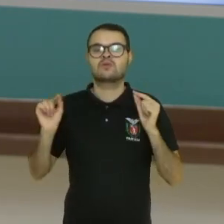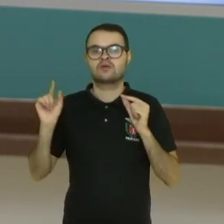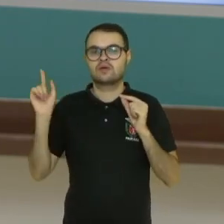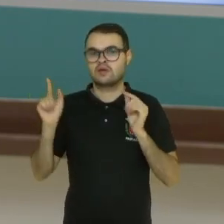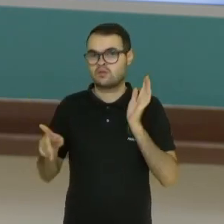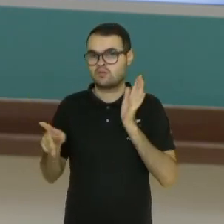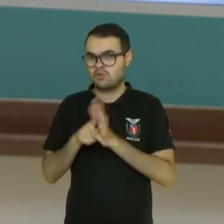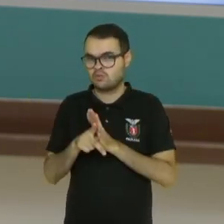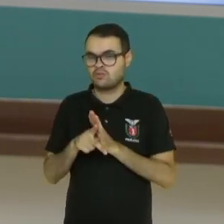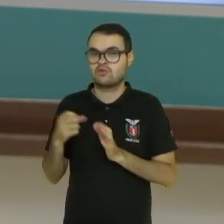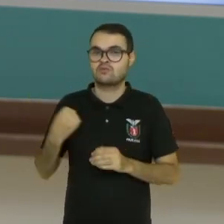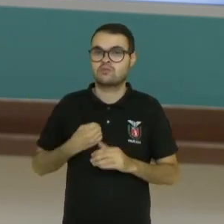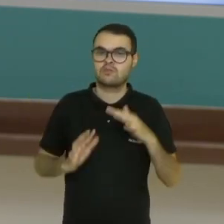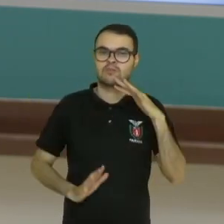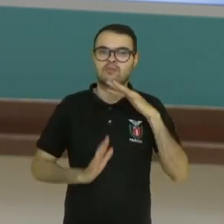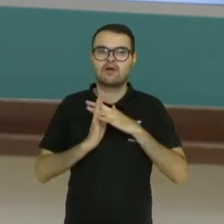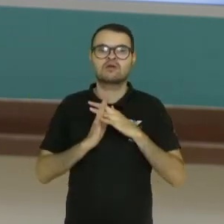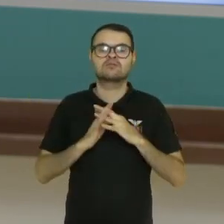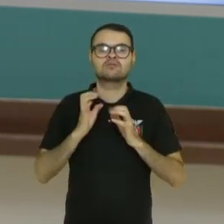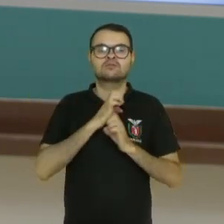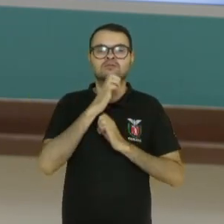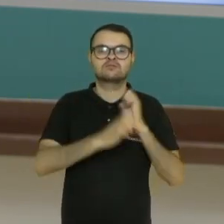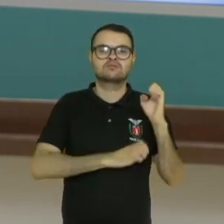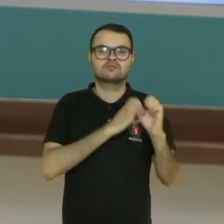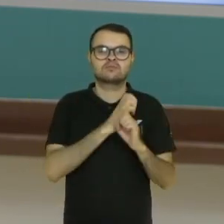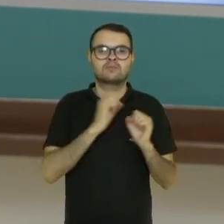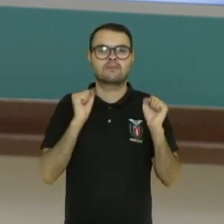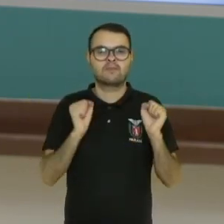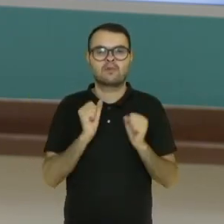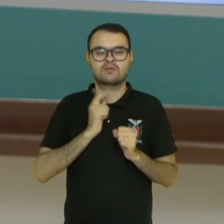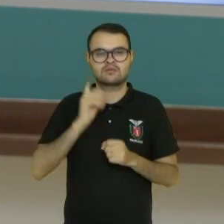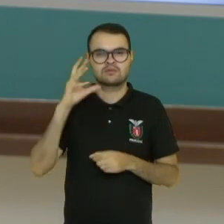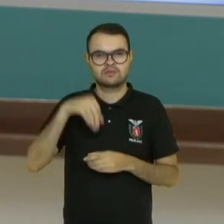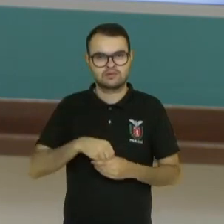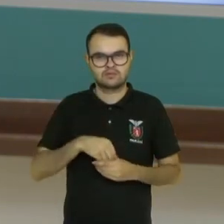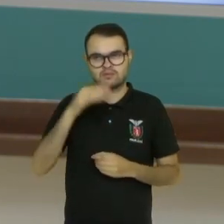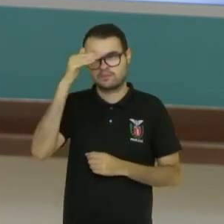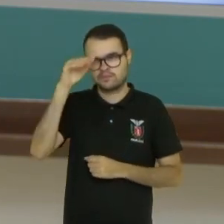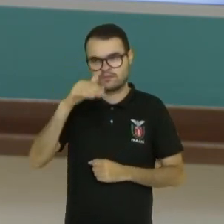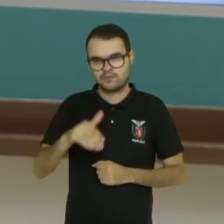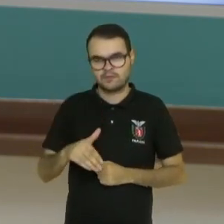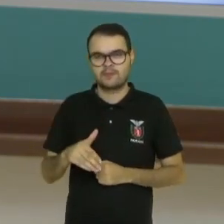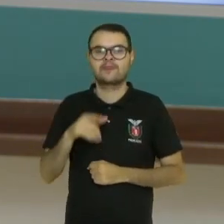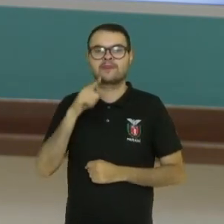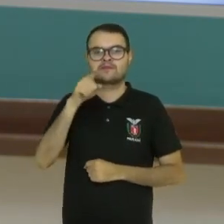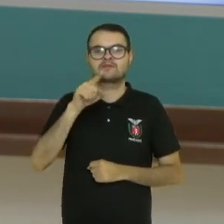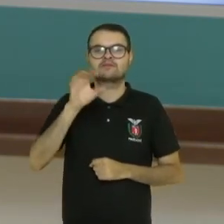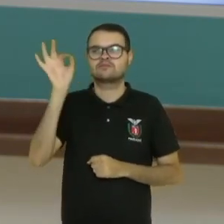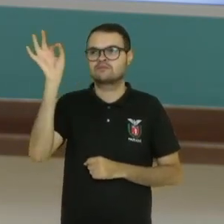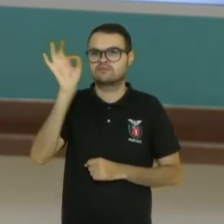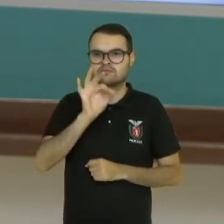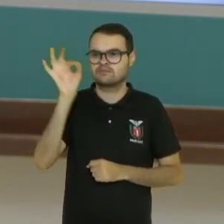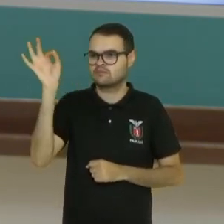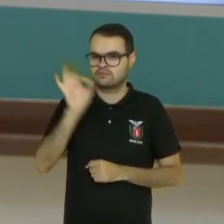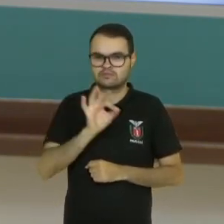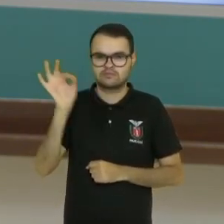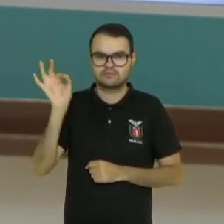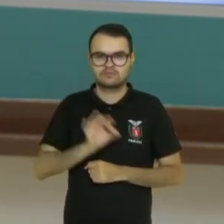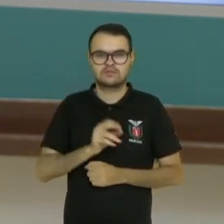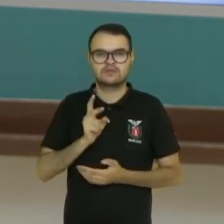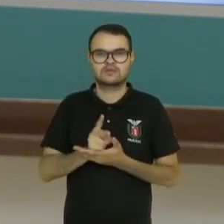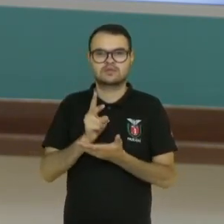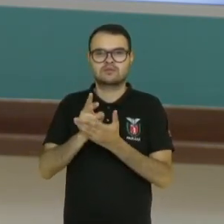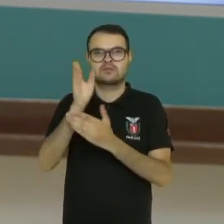A quantidade máxima de elétrons que eu posso ter nesses subníveis. E aí você vai traçando, né, as setinhas sempre